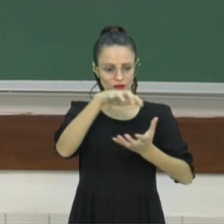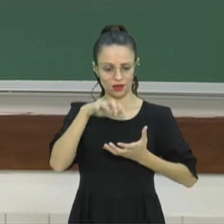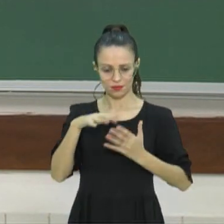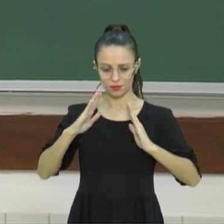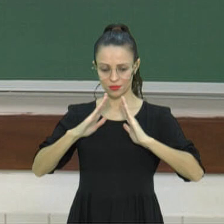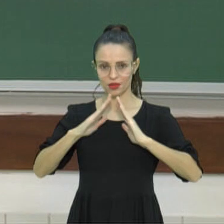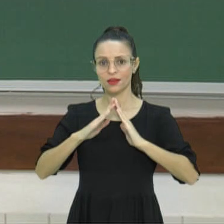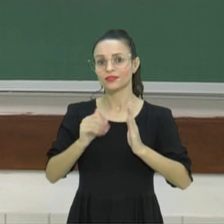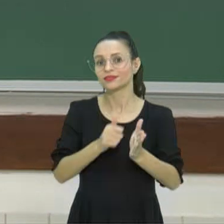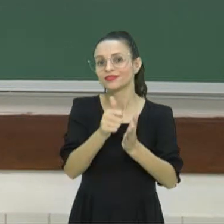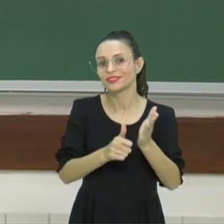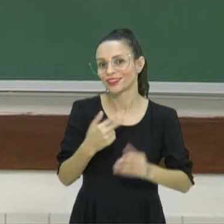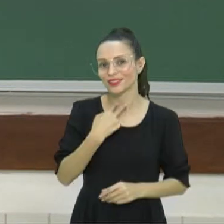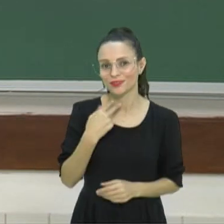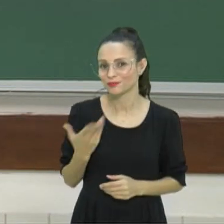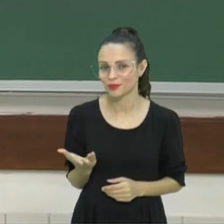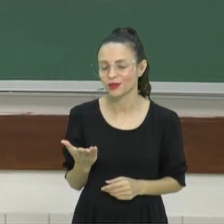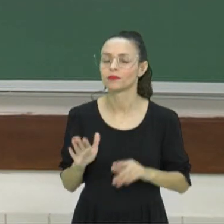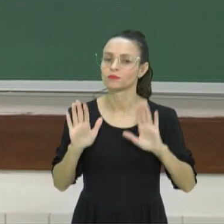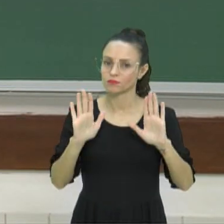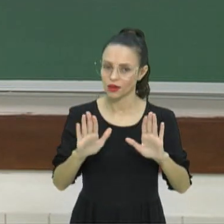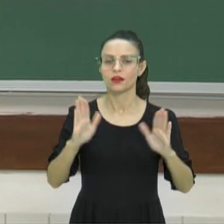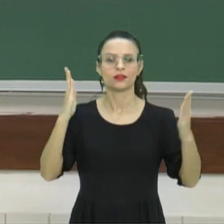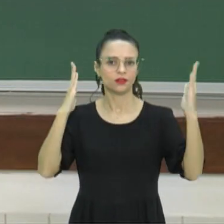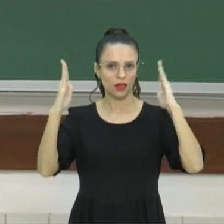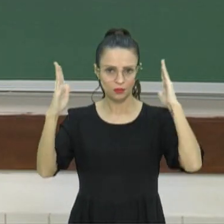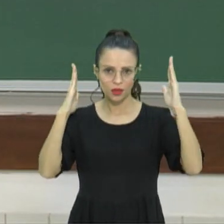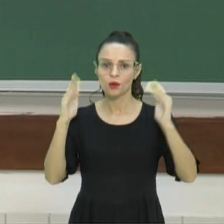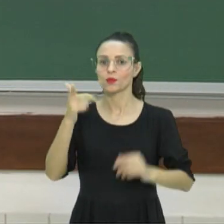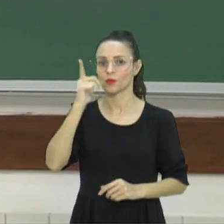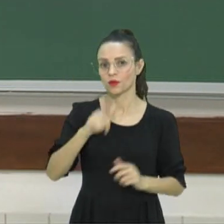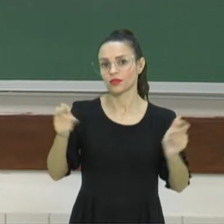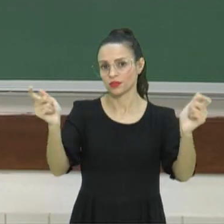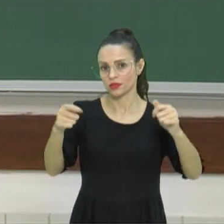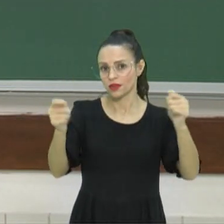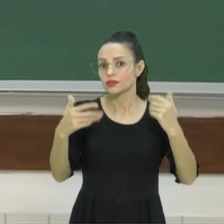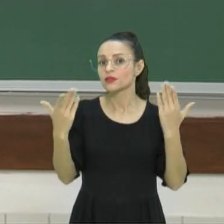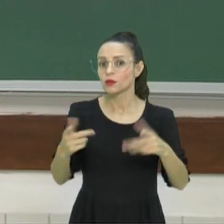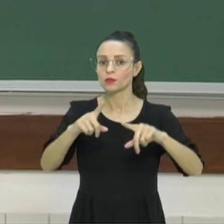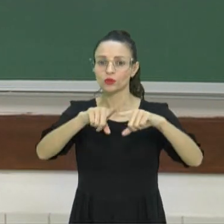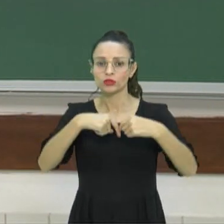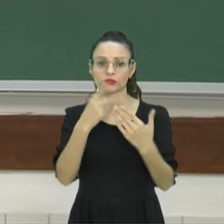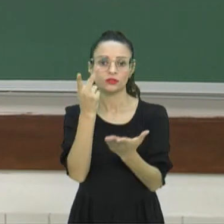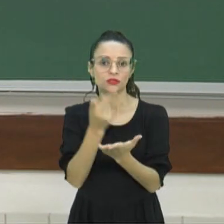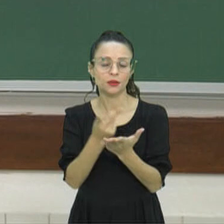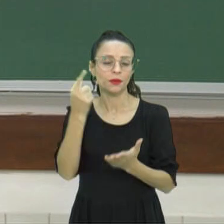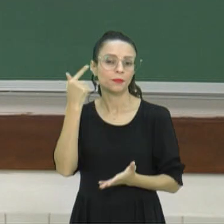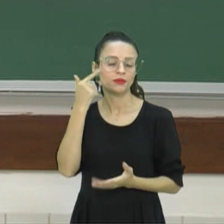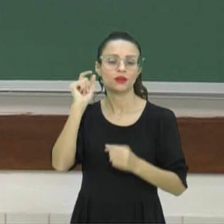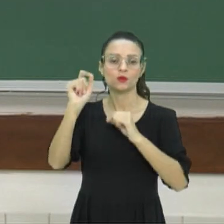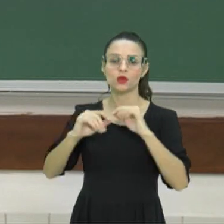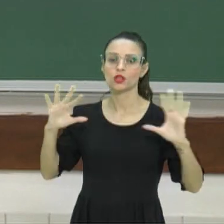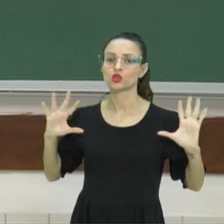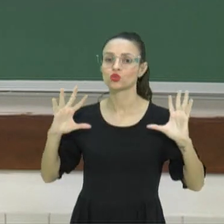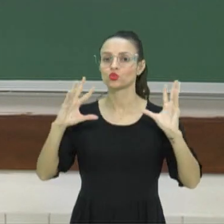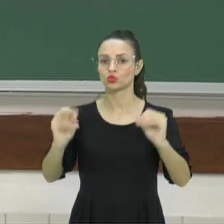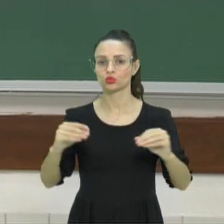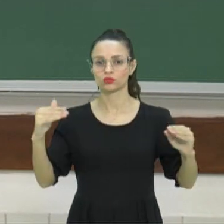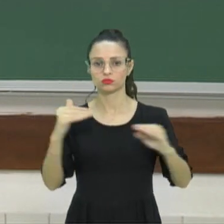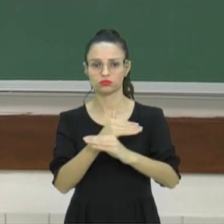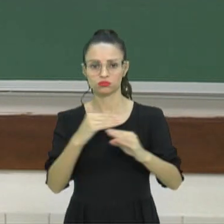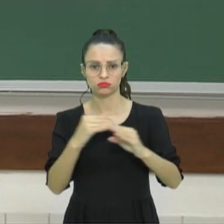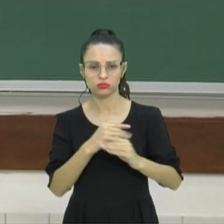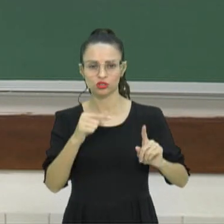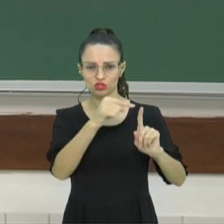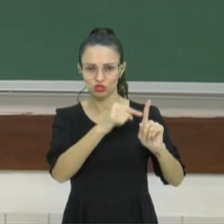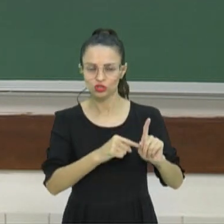um trem não poderá fazê-lo, mas o caminhão consegue fazer. Então, por isso, sempre pensar que todos os meios de